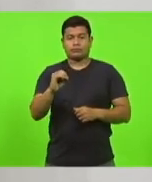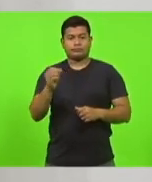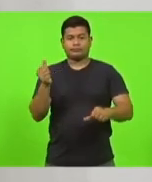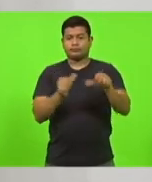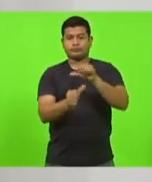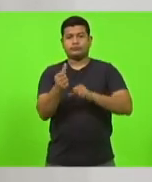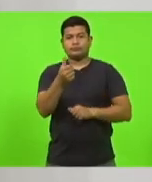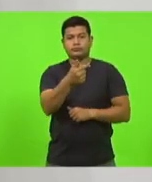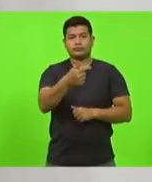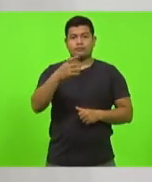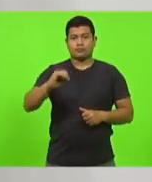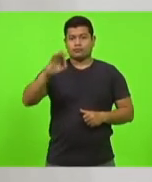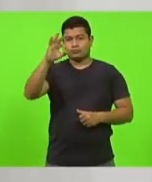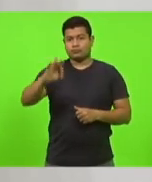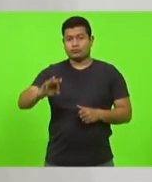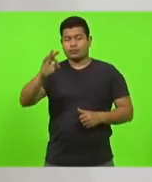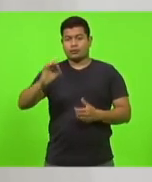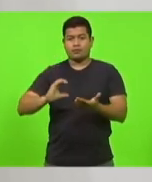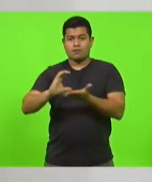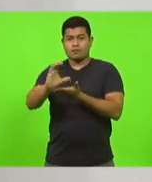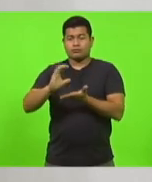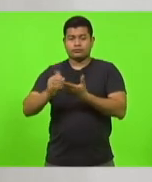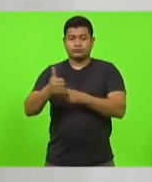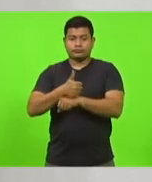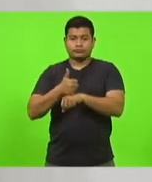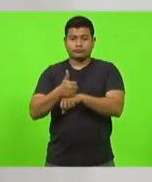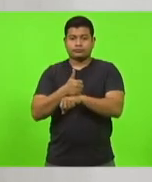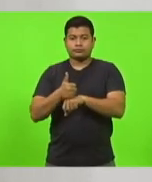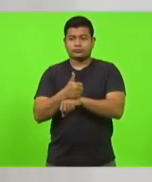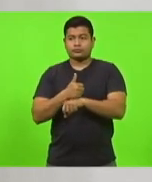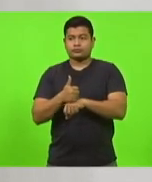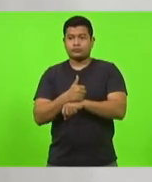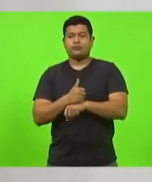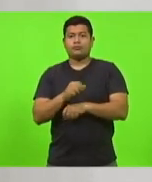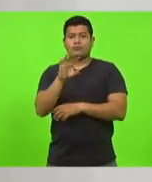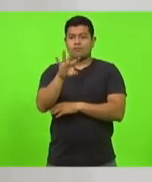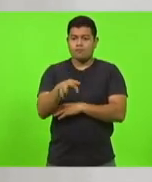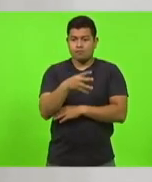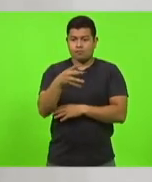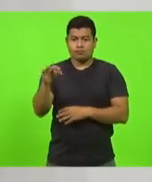os investimentos em profissionais em folha de pagamento.